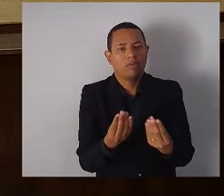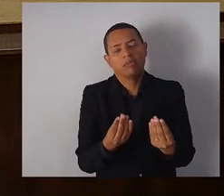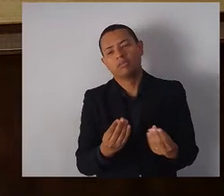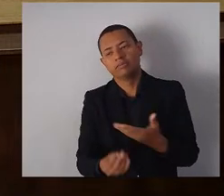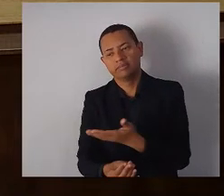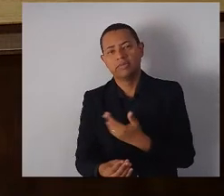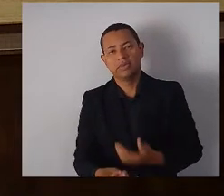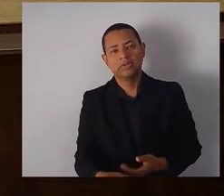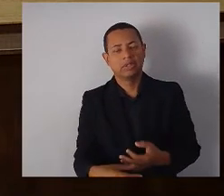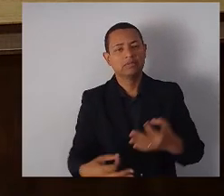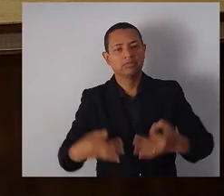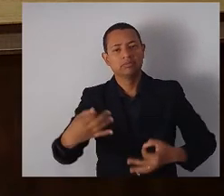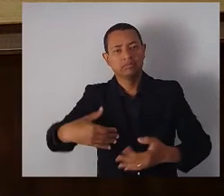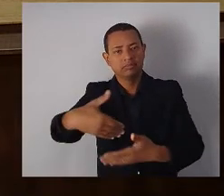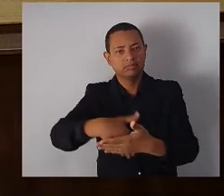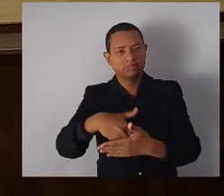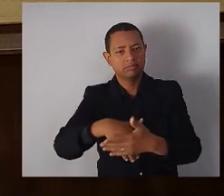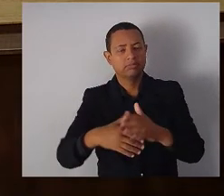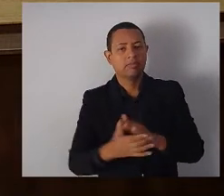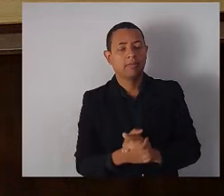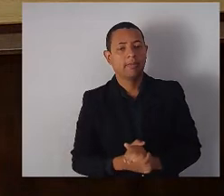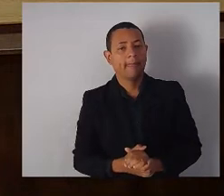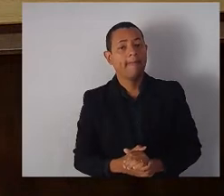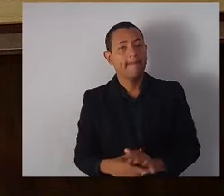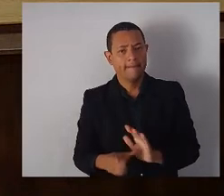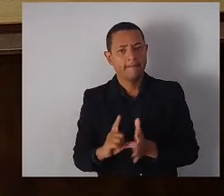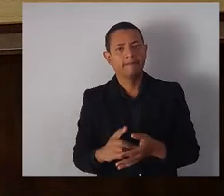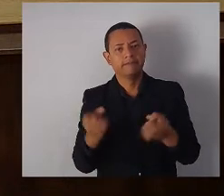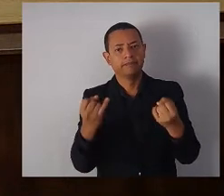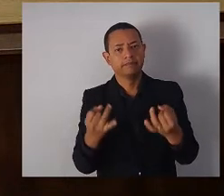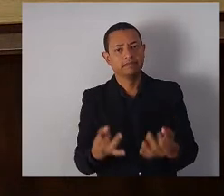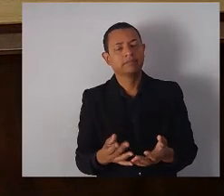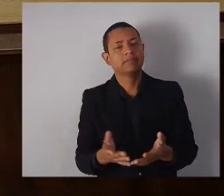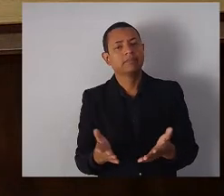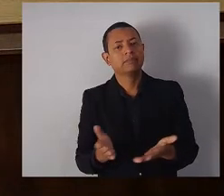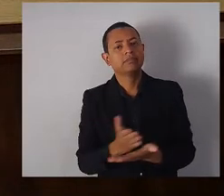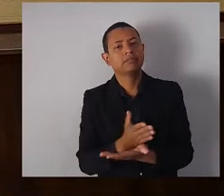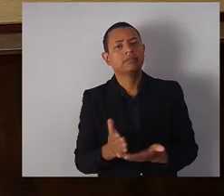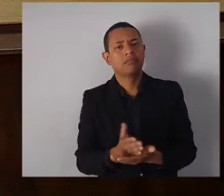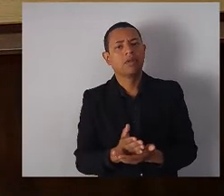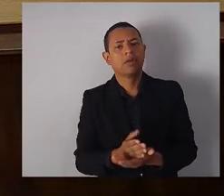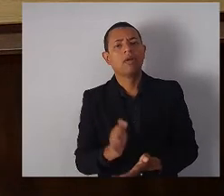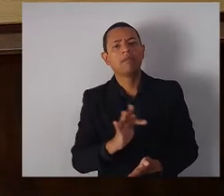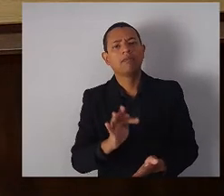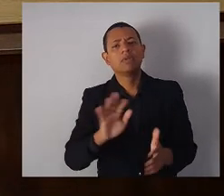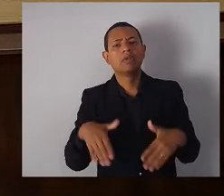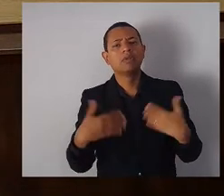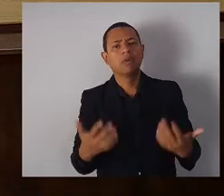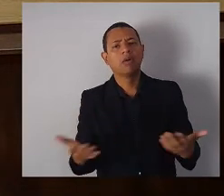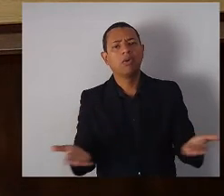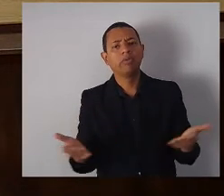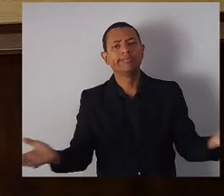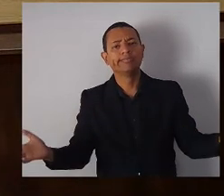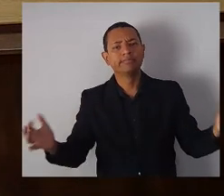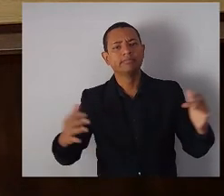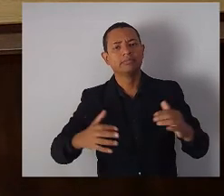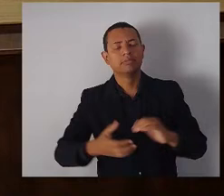eleitoral. Primeiro grau já havia dito para vocês, quais são as faculdades que estão presentes aqui do curso de direito?